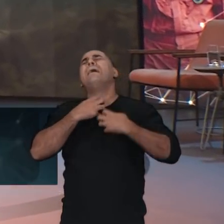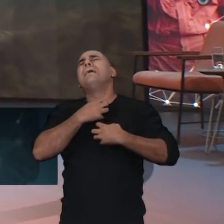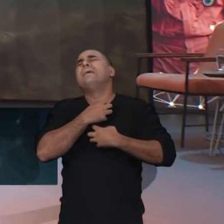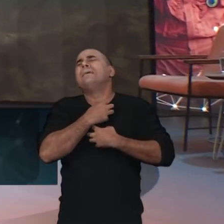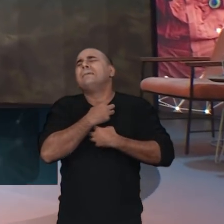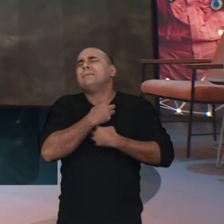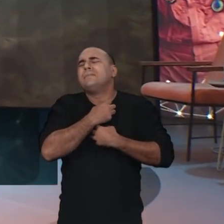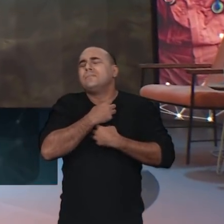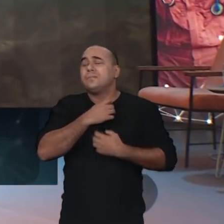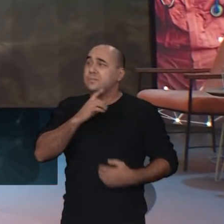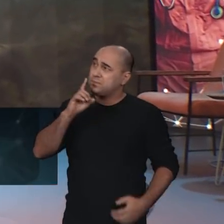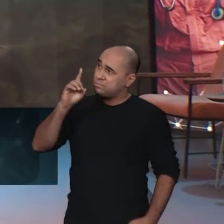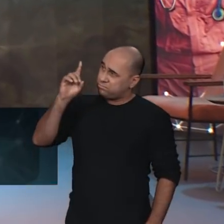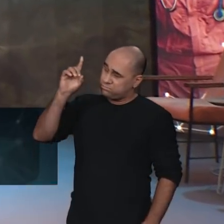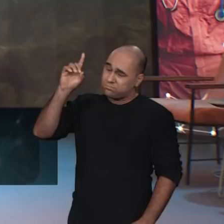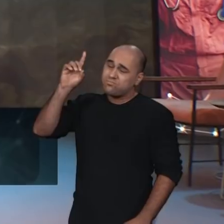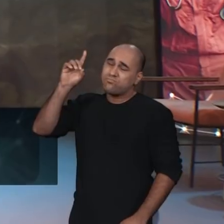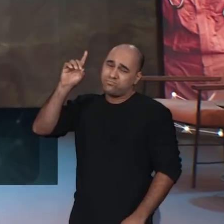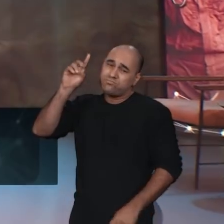de você.